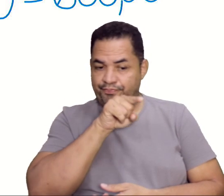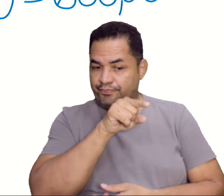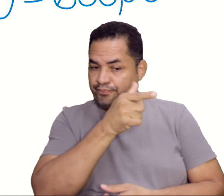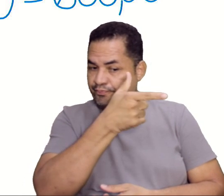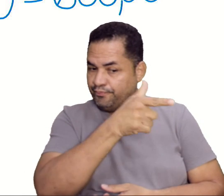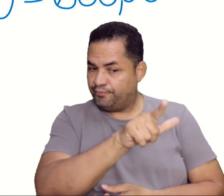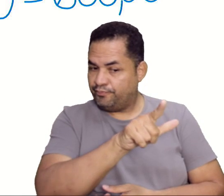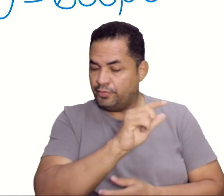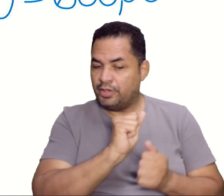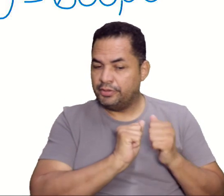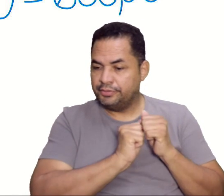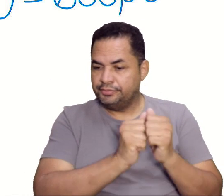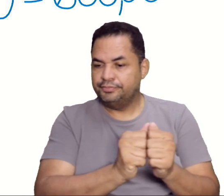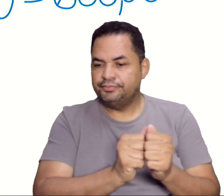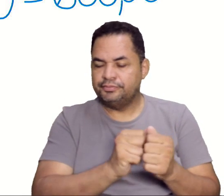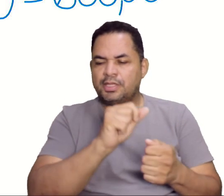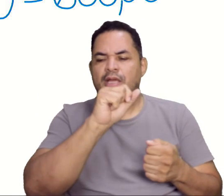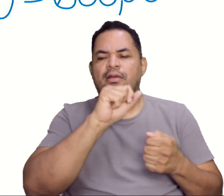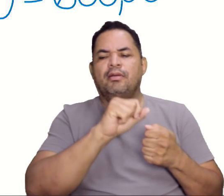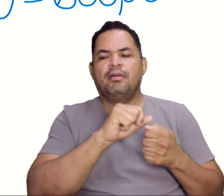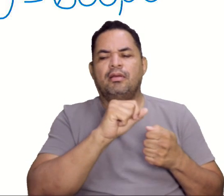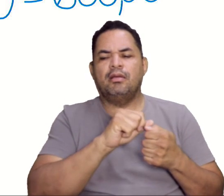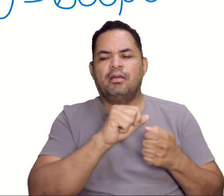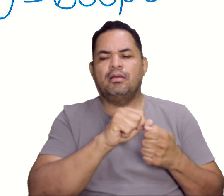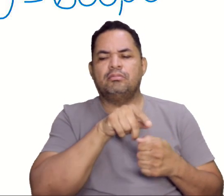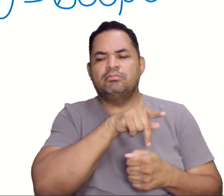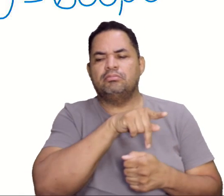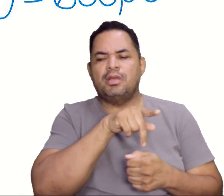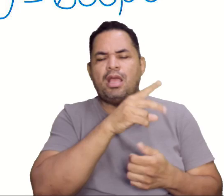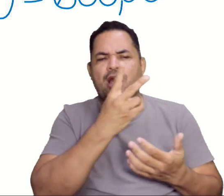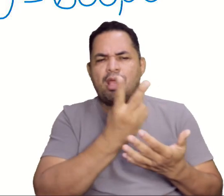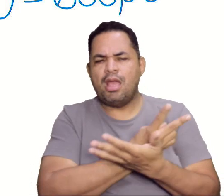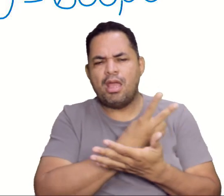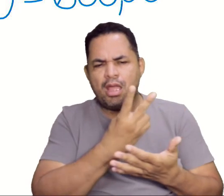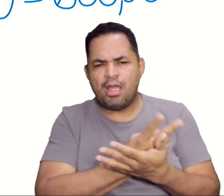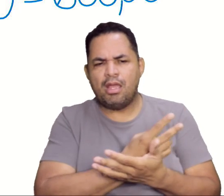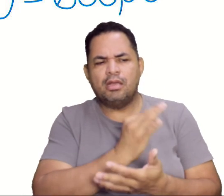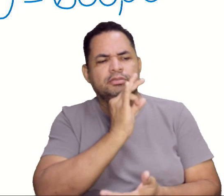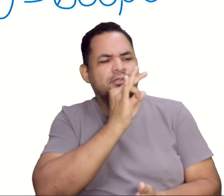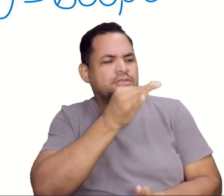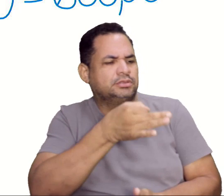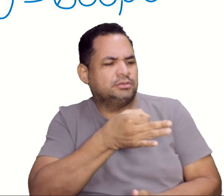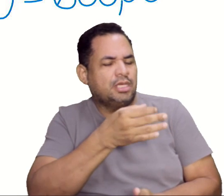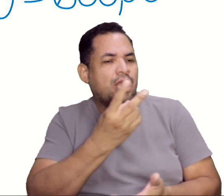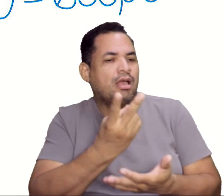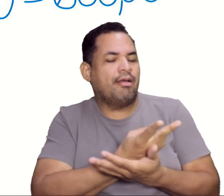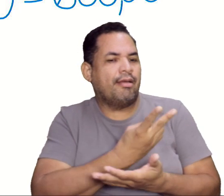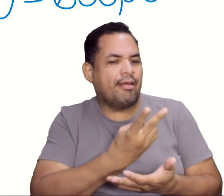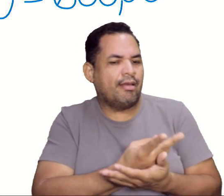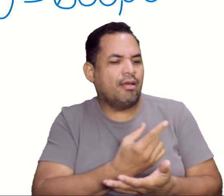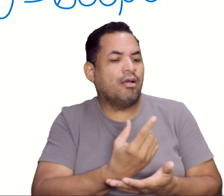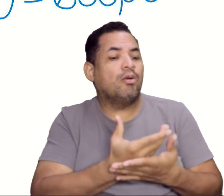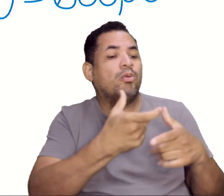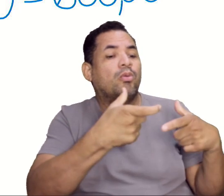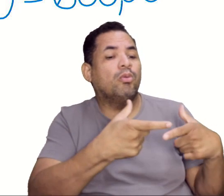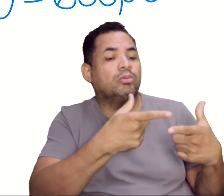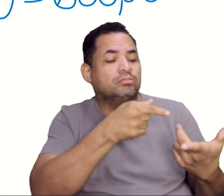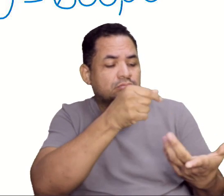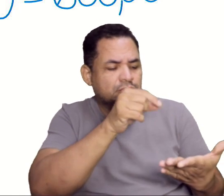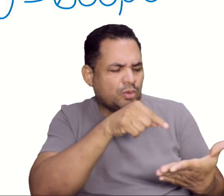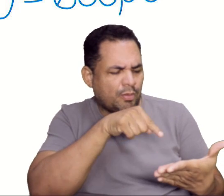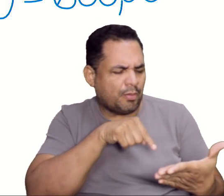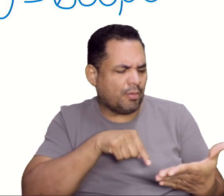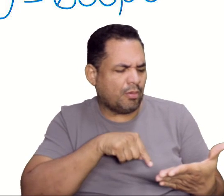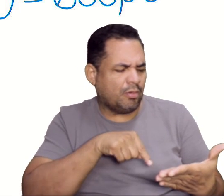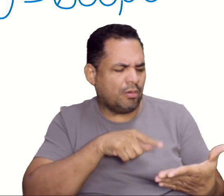consigam acompanhar fiz Professor Ah eu acho que eu errei Ah eu acertei errei eu errei onde tá aqui os